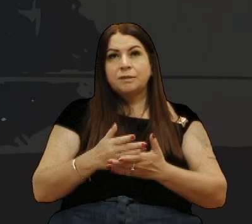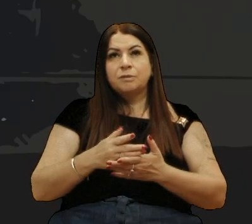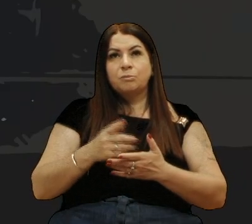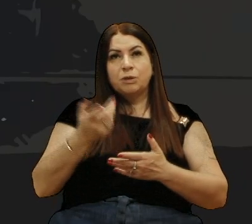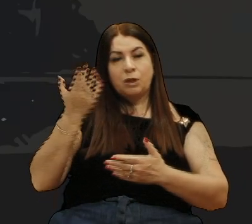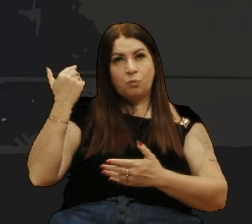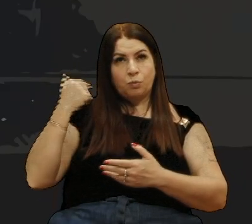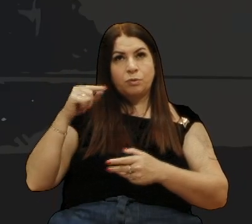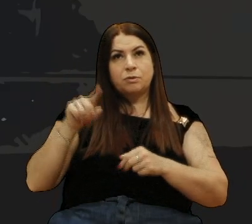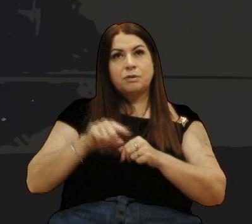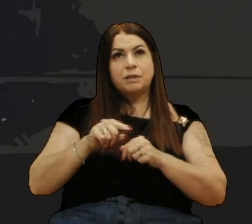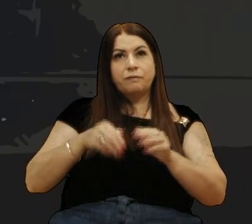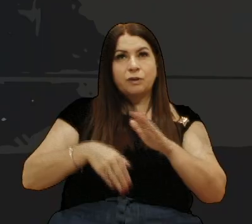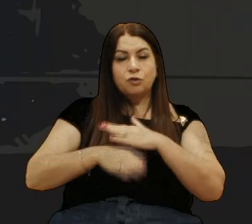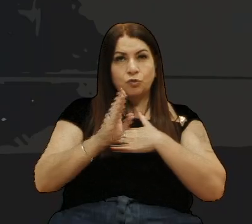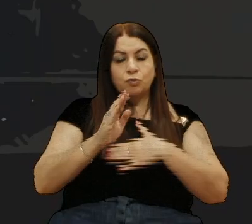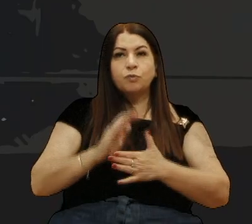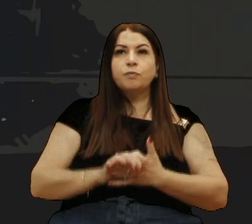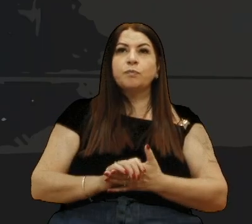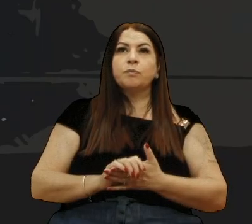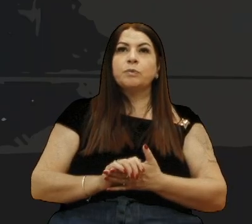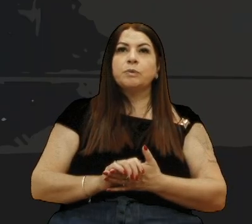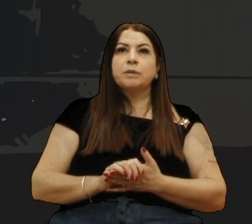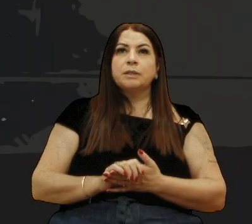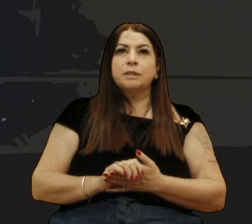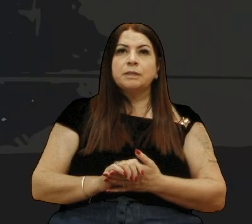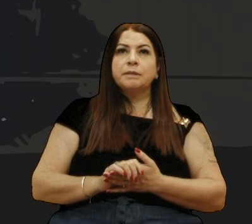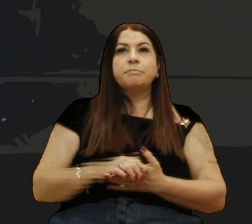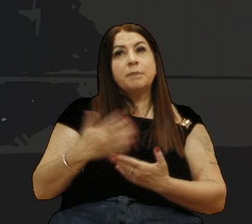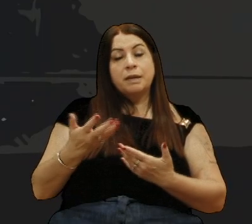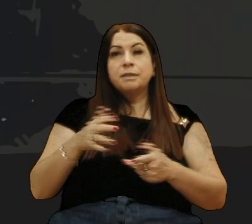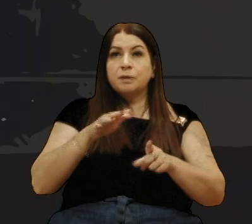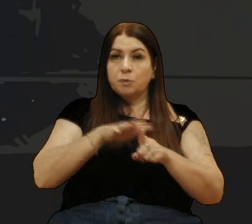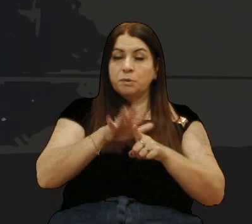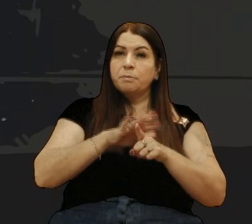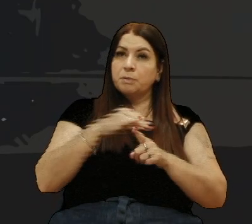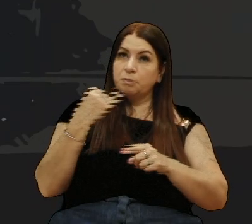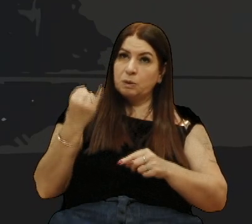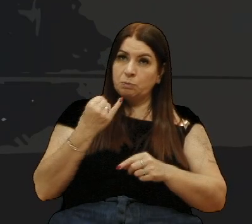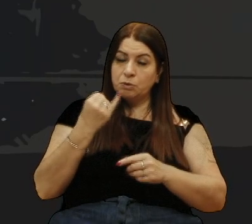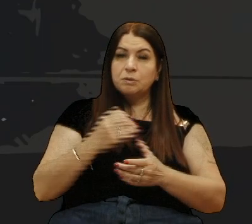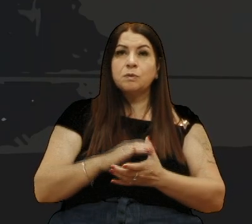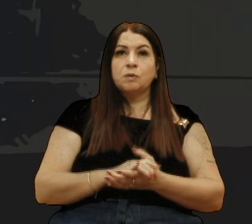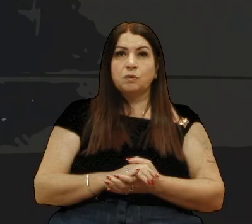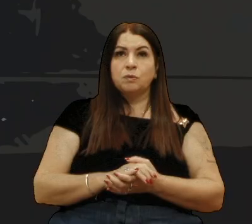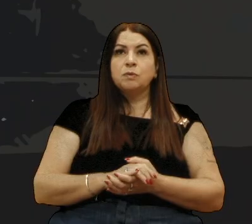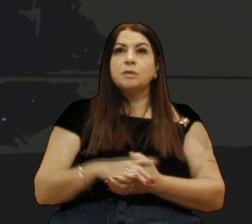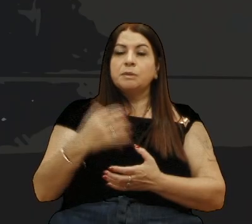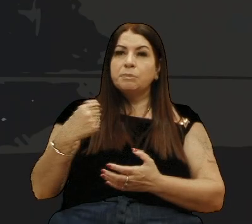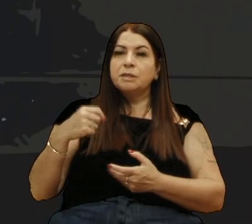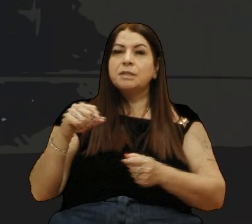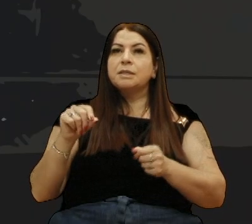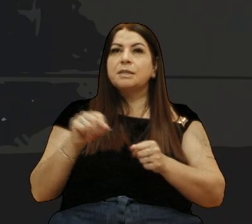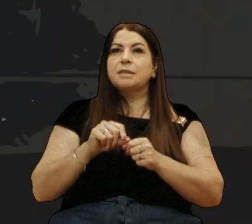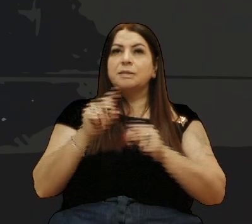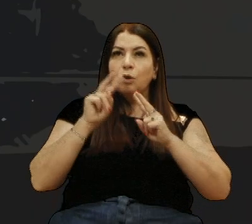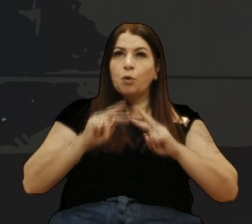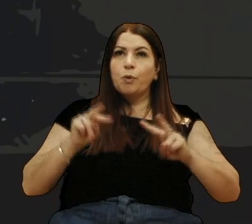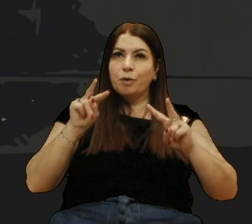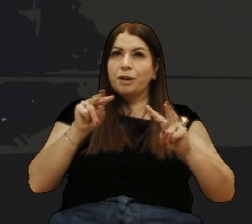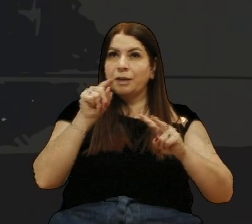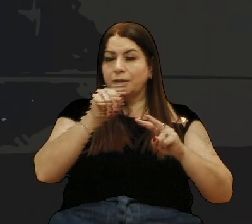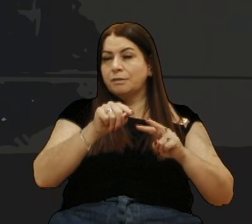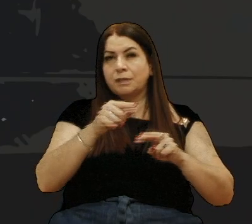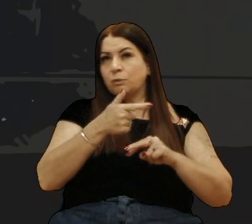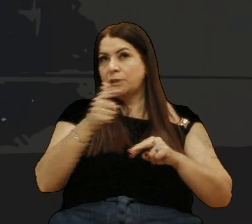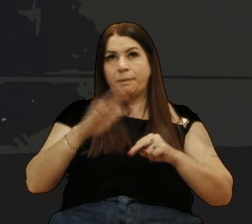outra que a gente viajou, mas são demandas importantes, né, e que precisam ser olhadas. E aqui